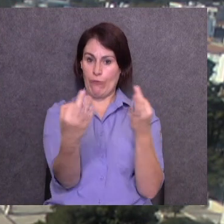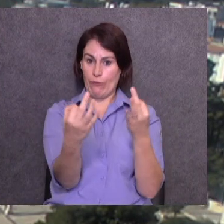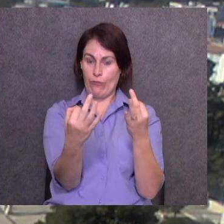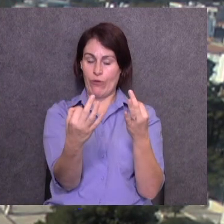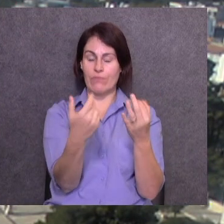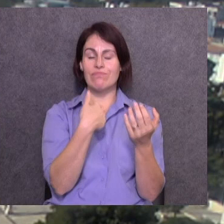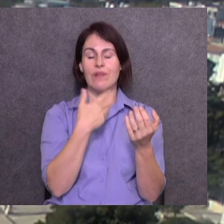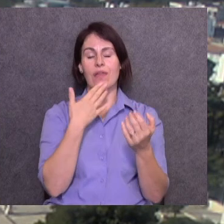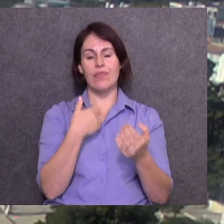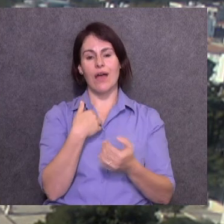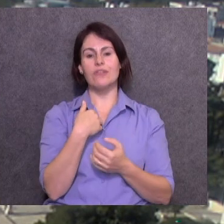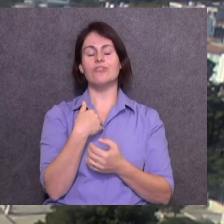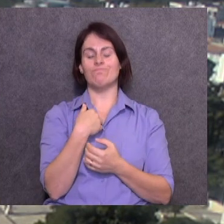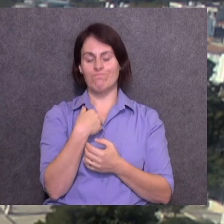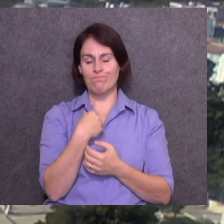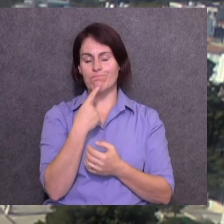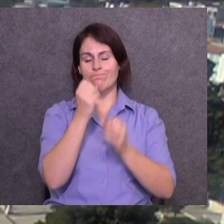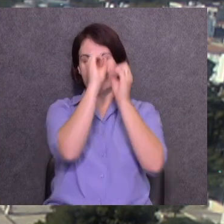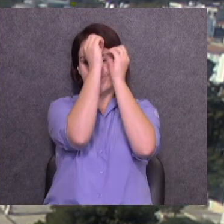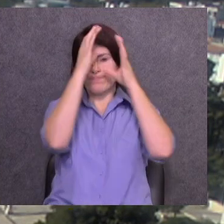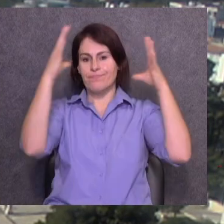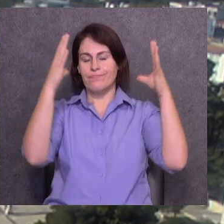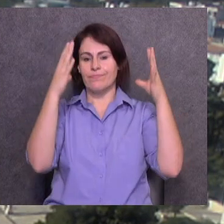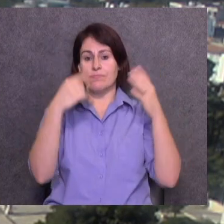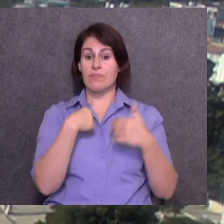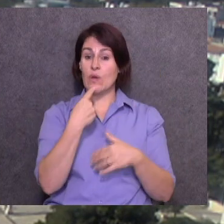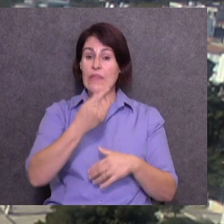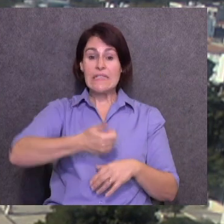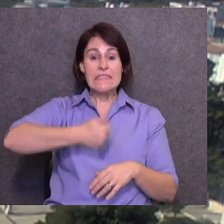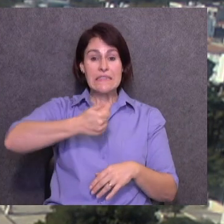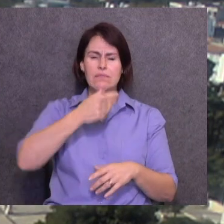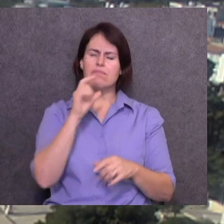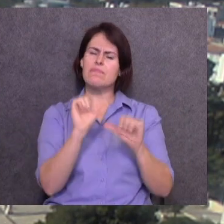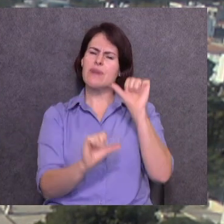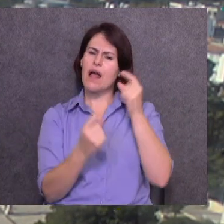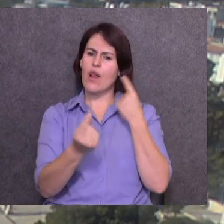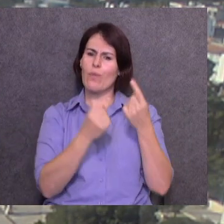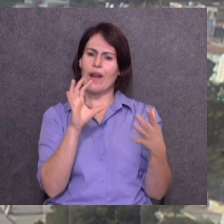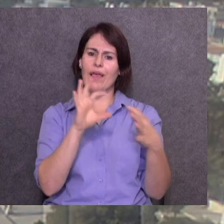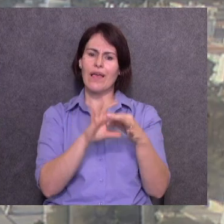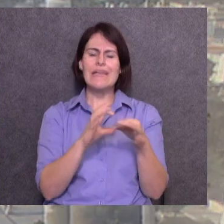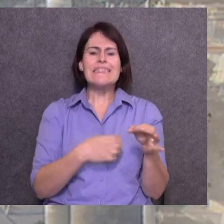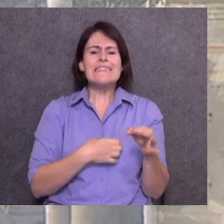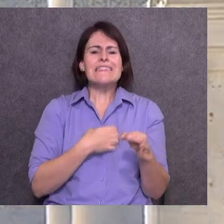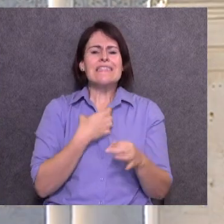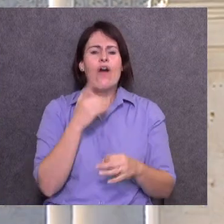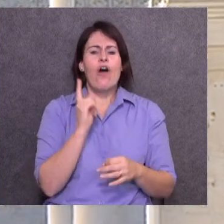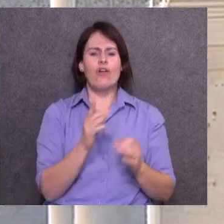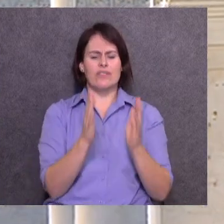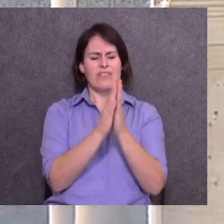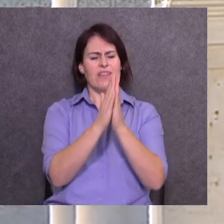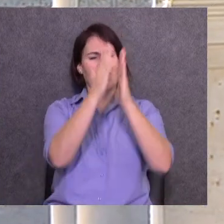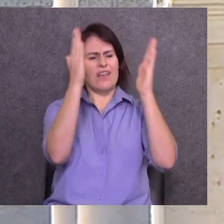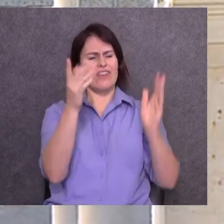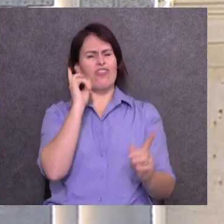faz-nos perceber também, e queria dizer sobre isso umas palavras, sobre o que significa ser igreja. E